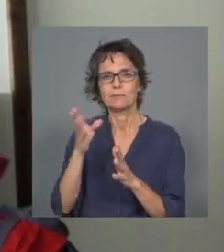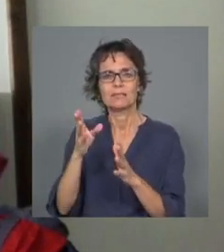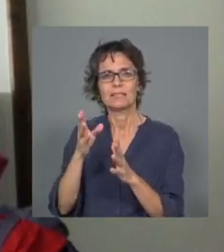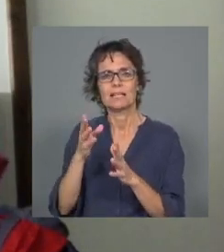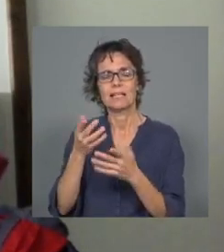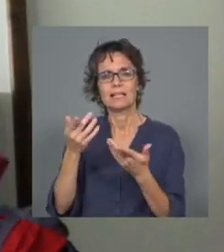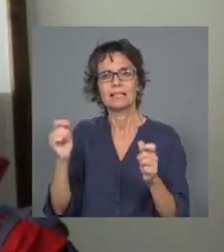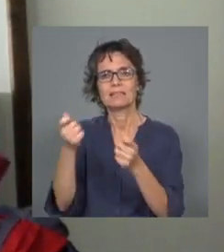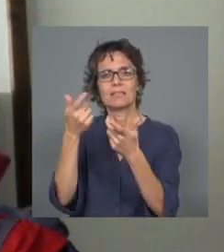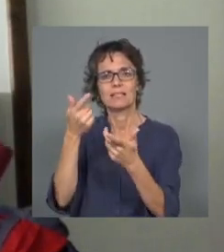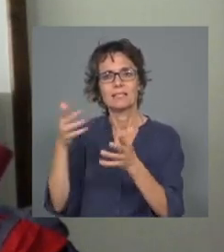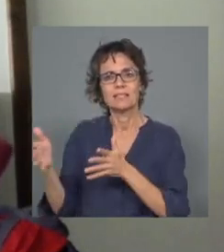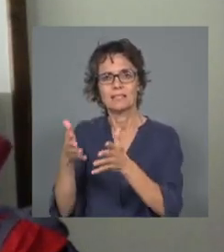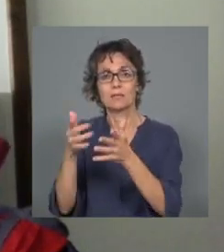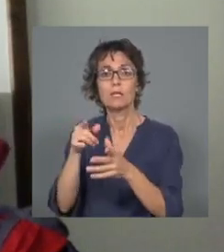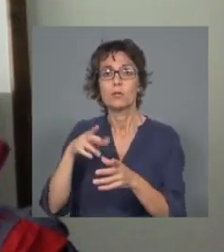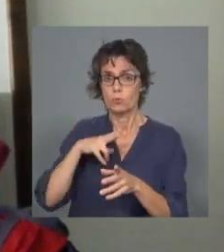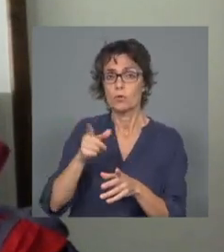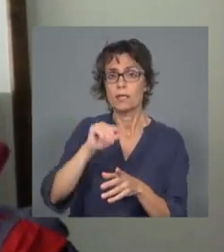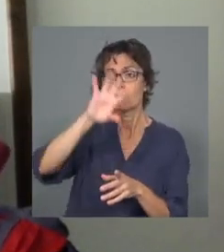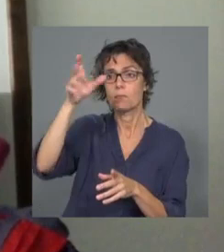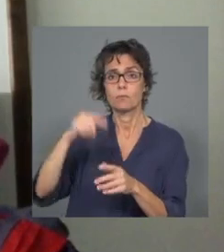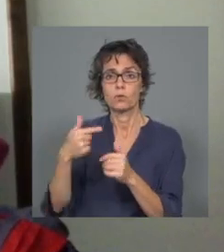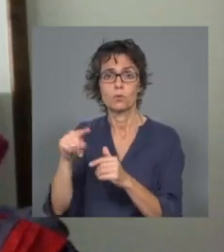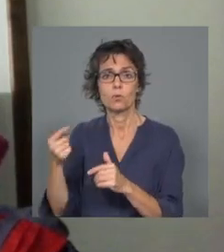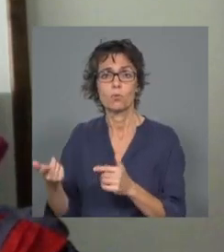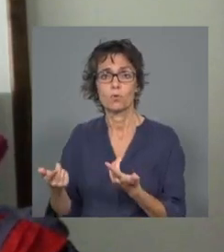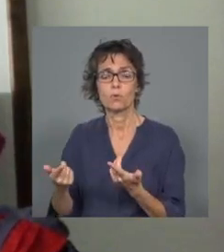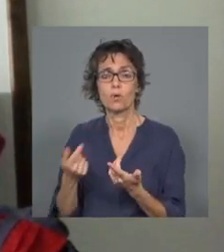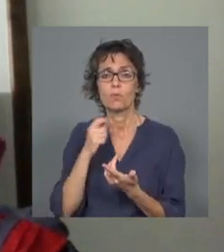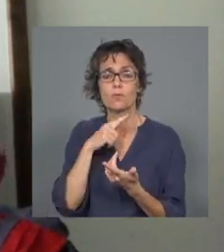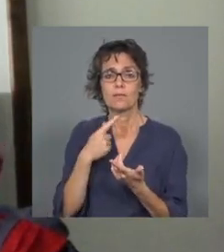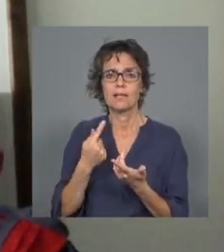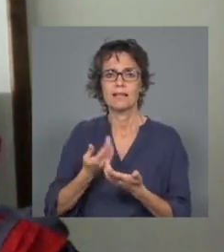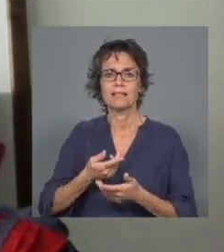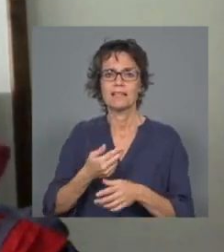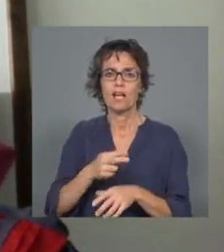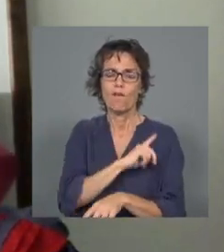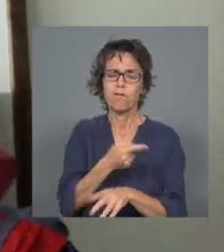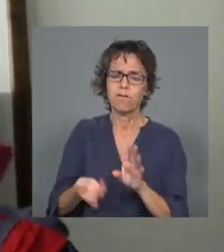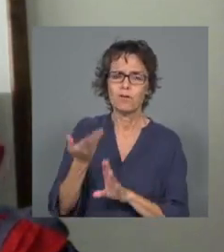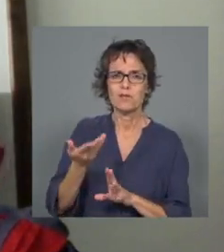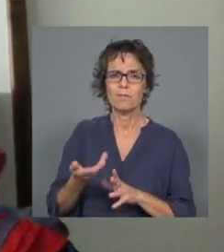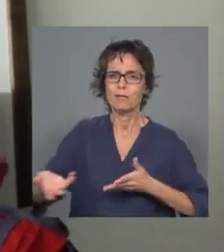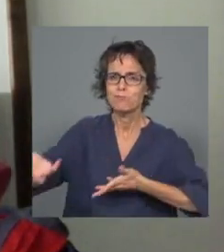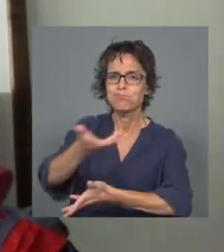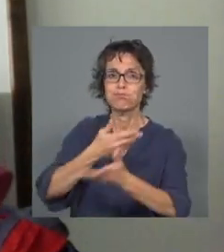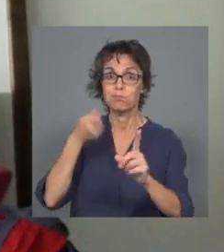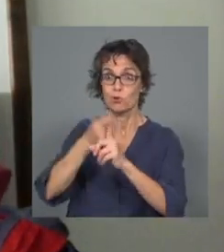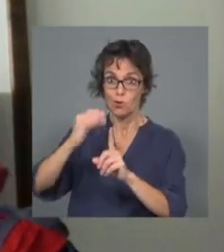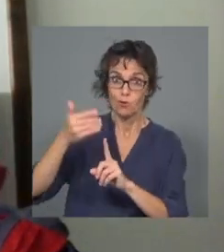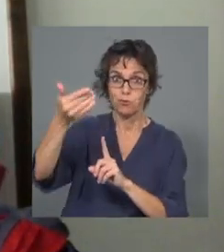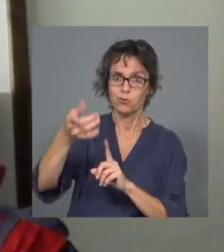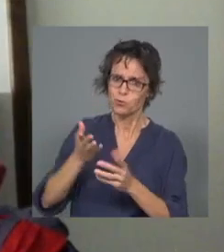que vêm de vários países, vai ser também um reforçar de ânimo e de inspiração para os desafios que aí vêm e